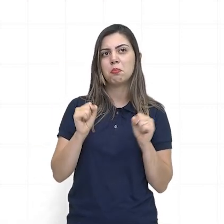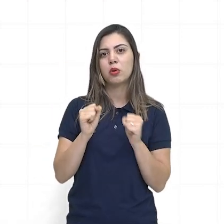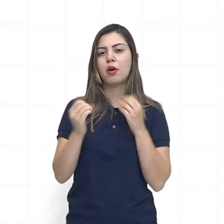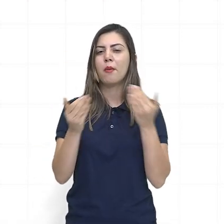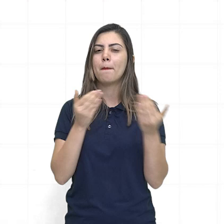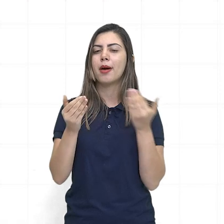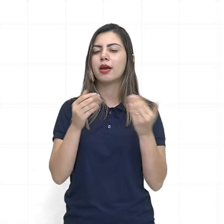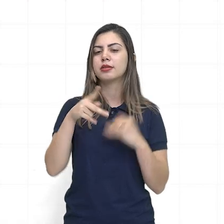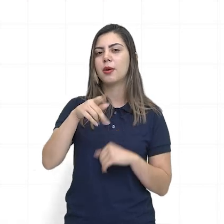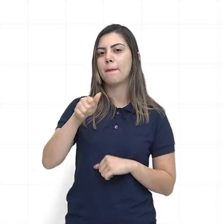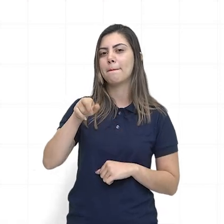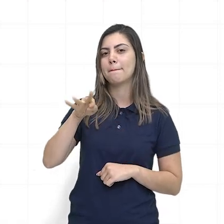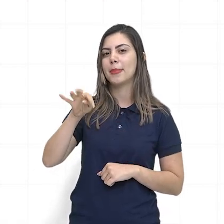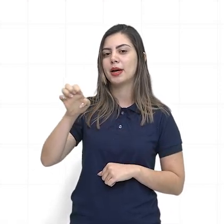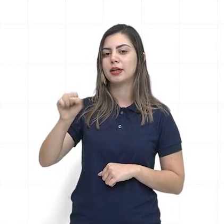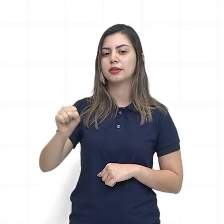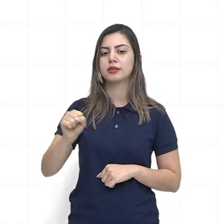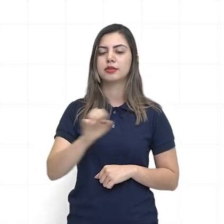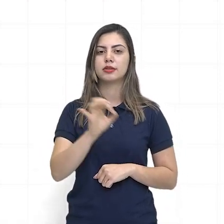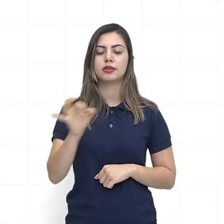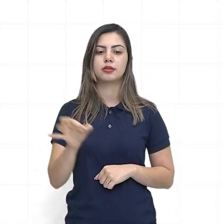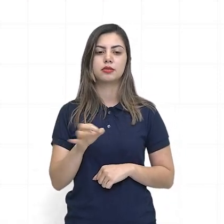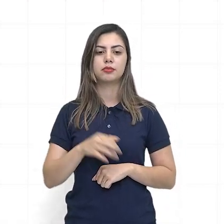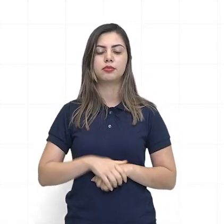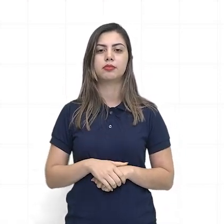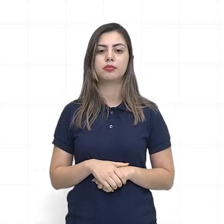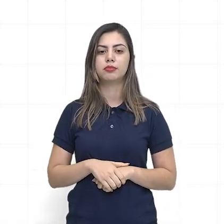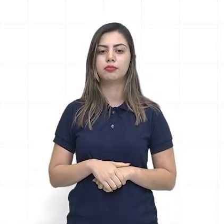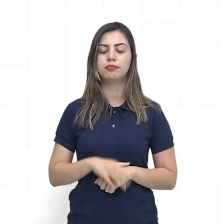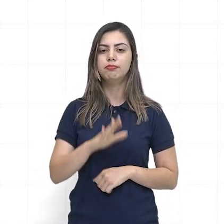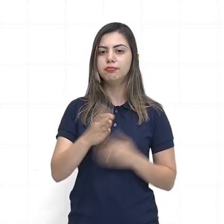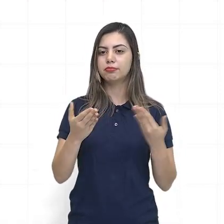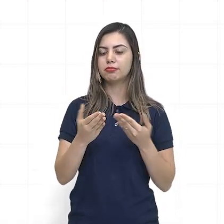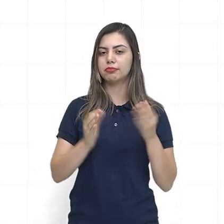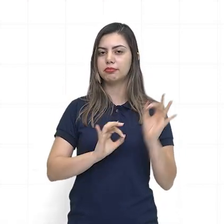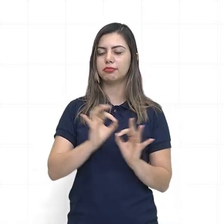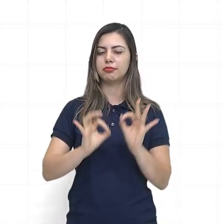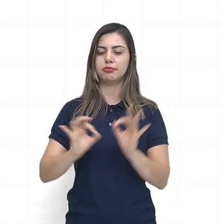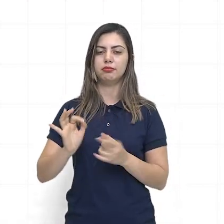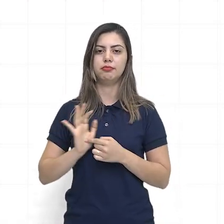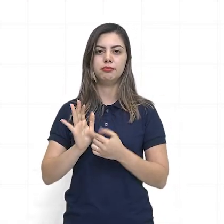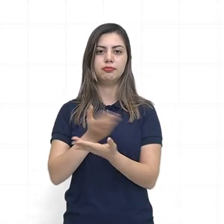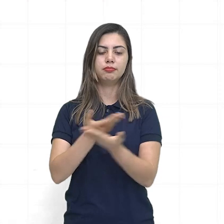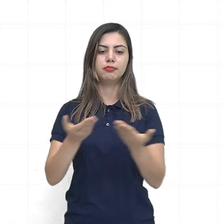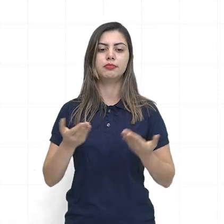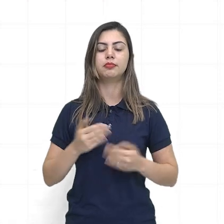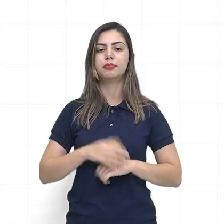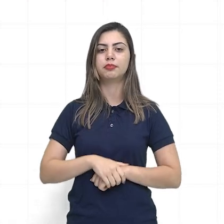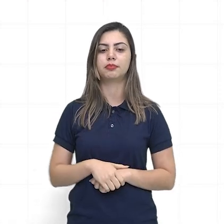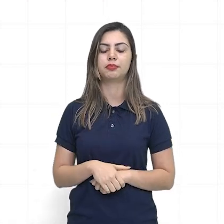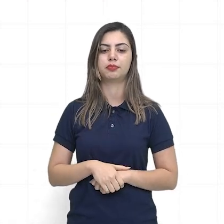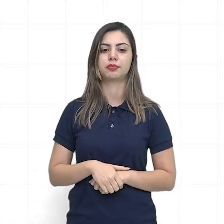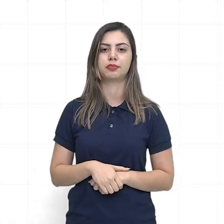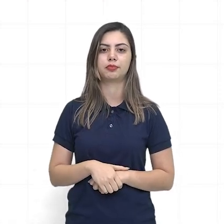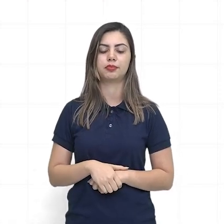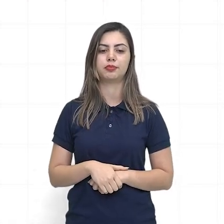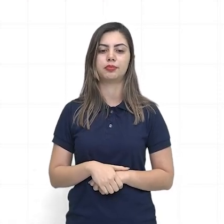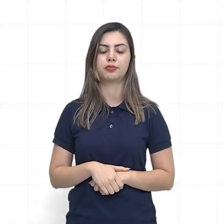né? Então, o dobro das partes. É melhor colocar para não confundir. Aqui, o dobro